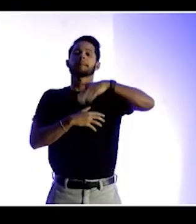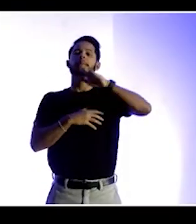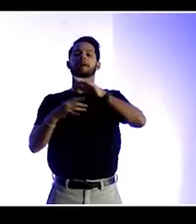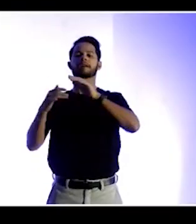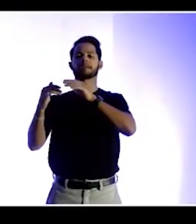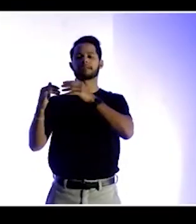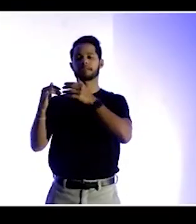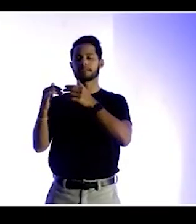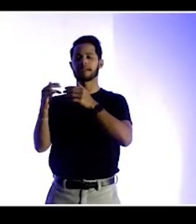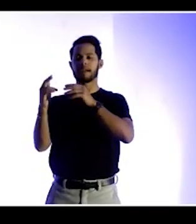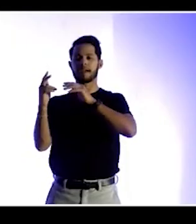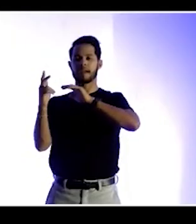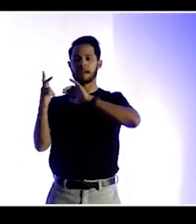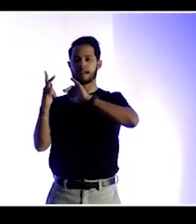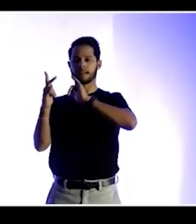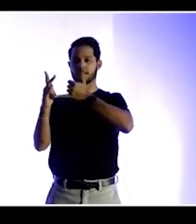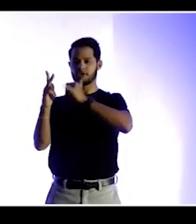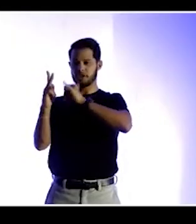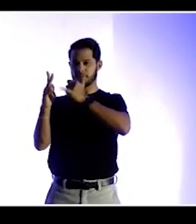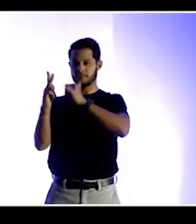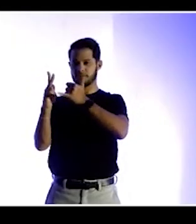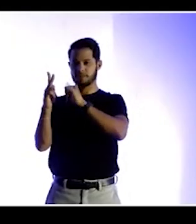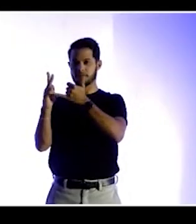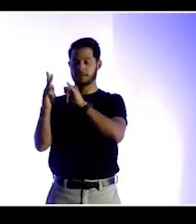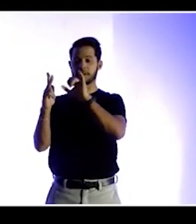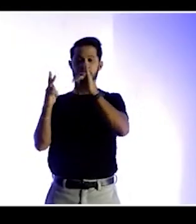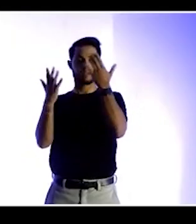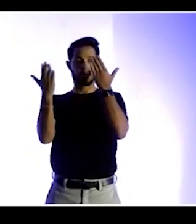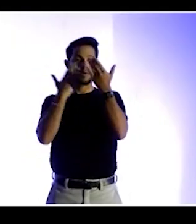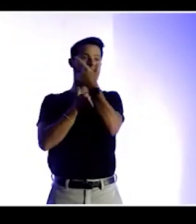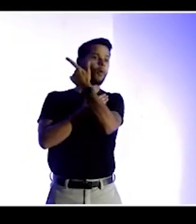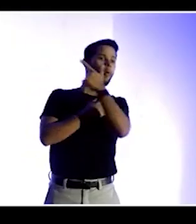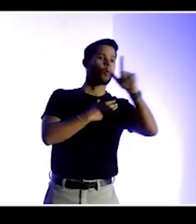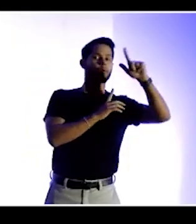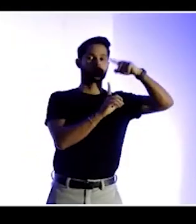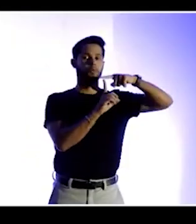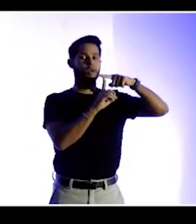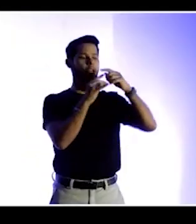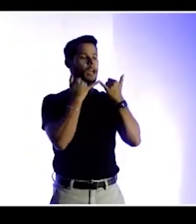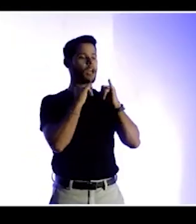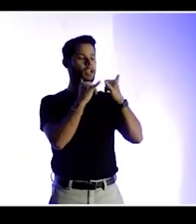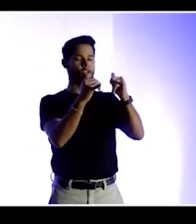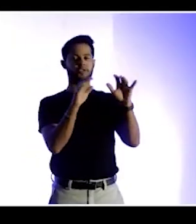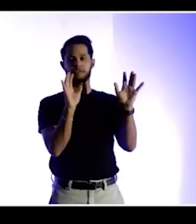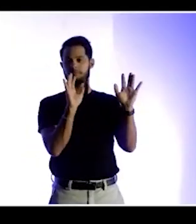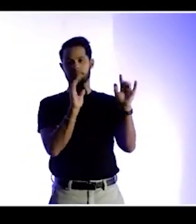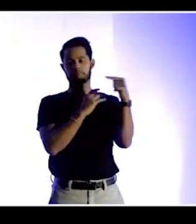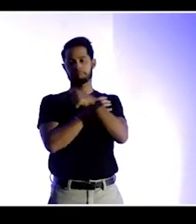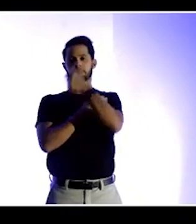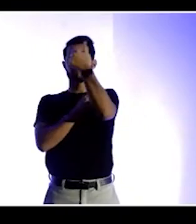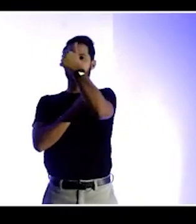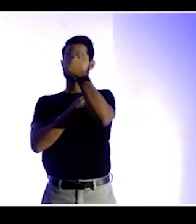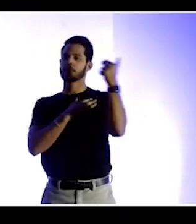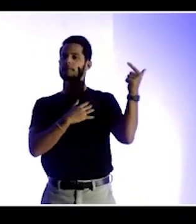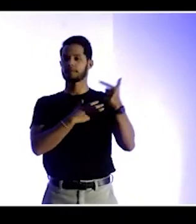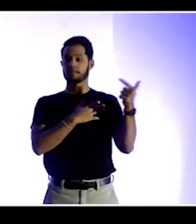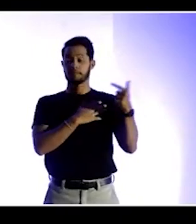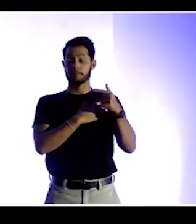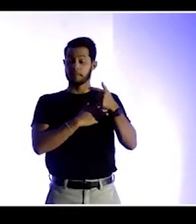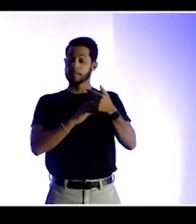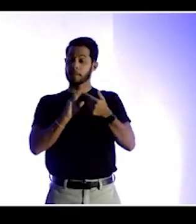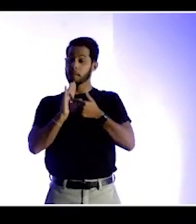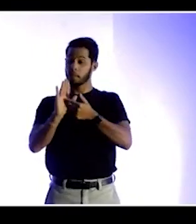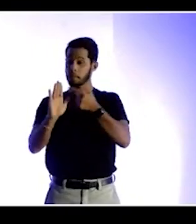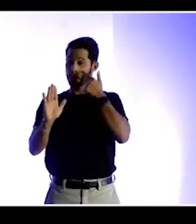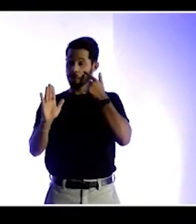Terra do que a soma de todas as outras fontes de geração de energia elétrica. Então, esses são números impressionantes,